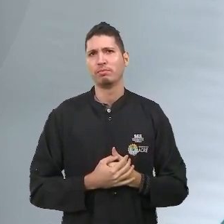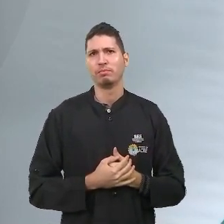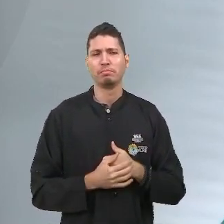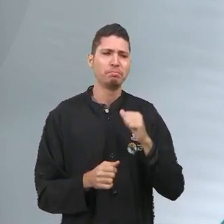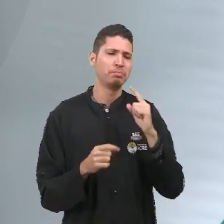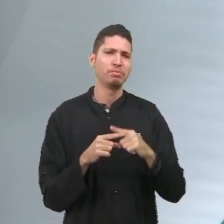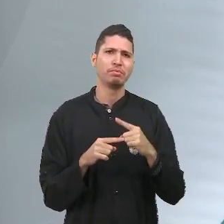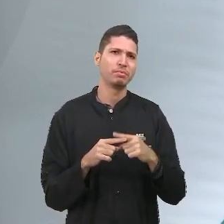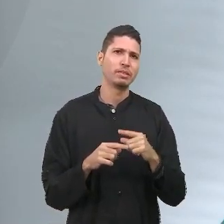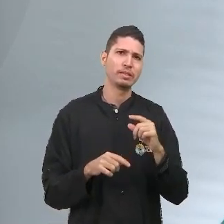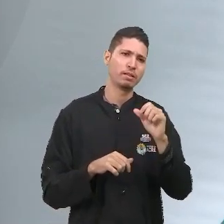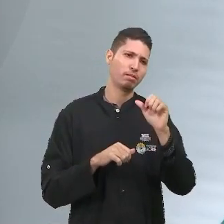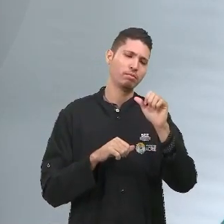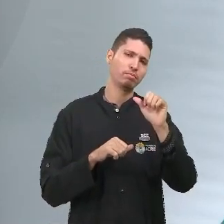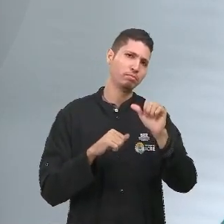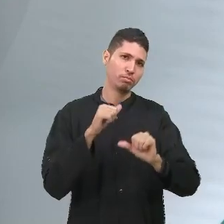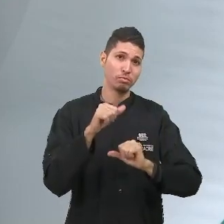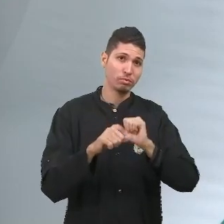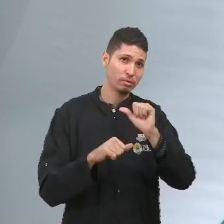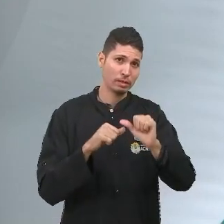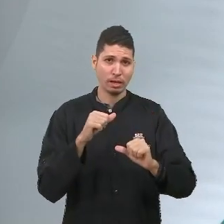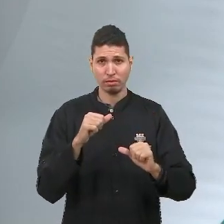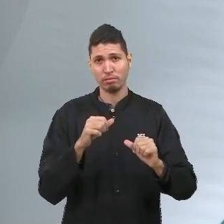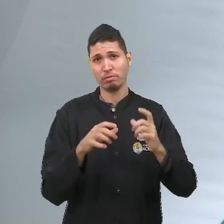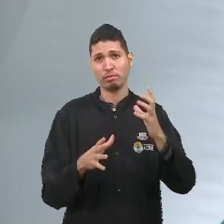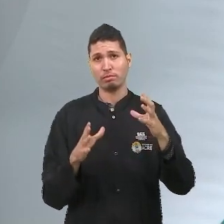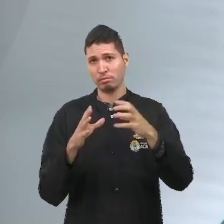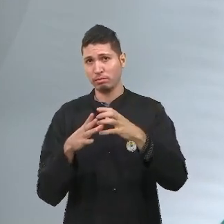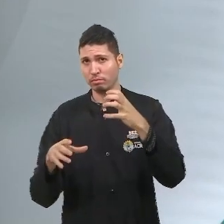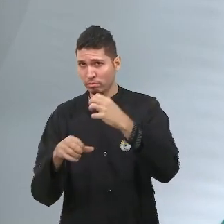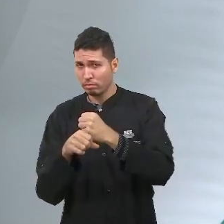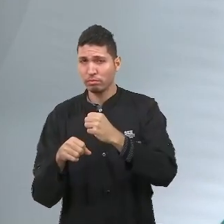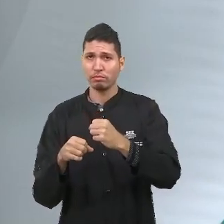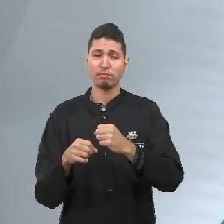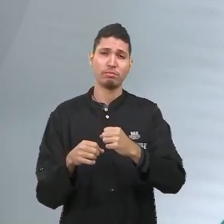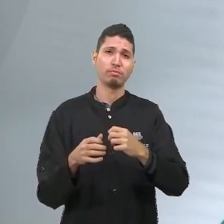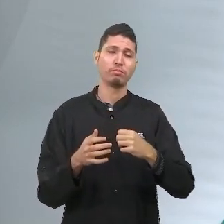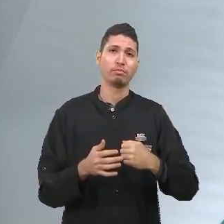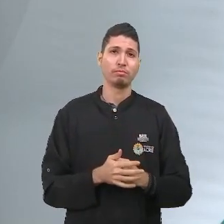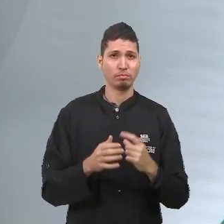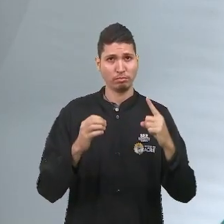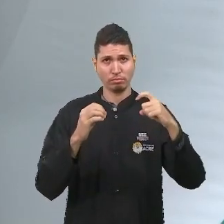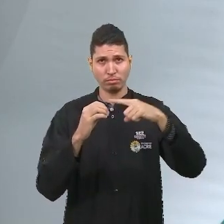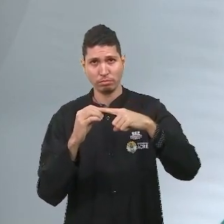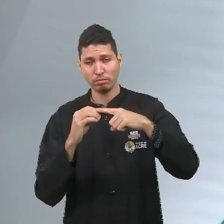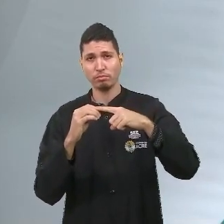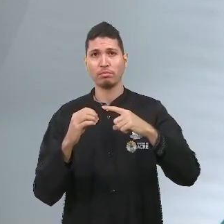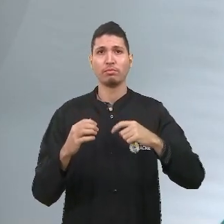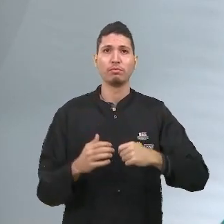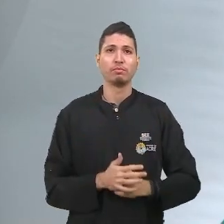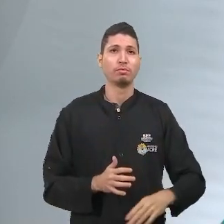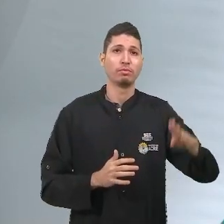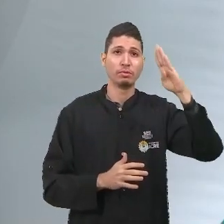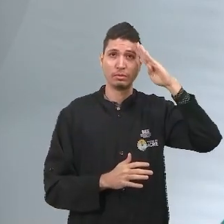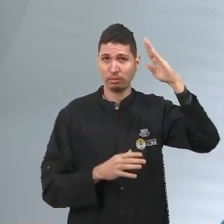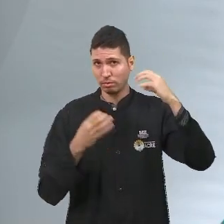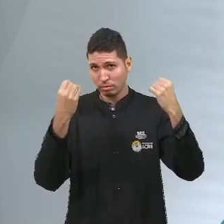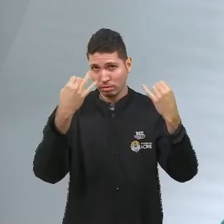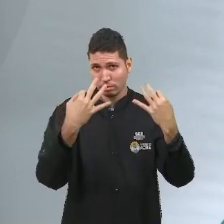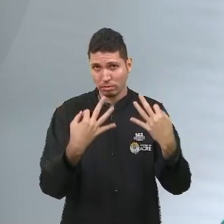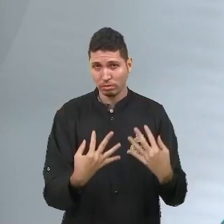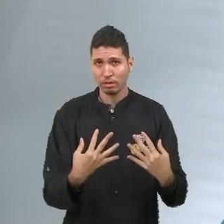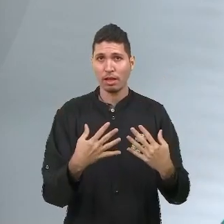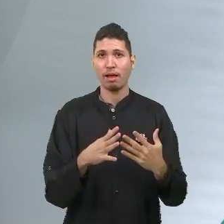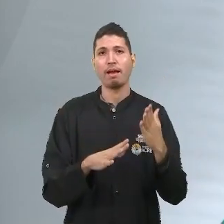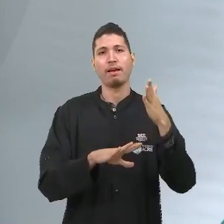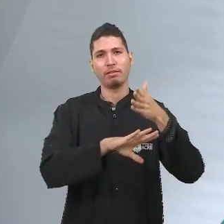mudando esse perfil da taxa de fecundidade, taxa de natalidade, tá? A principais explicação para isso é a entrada da